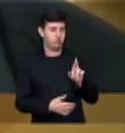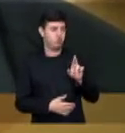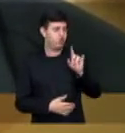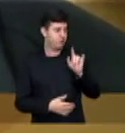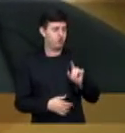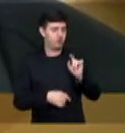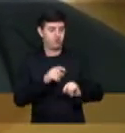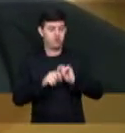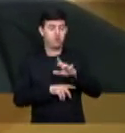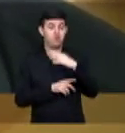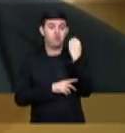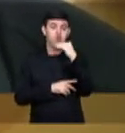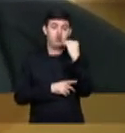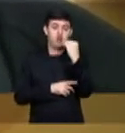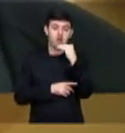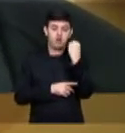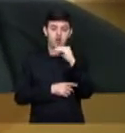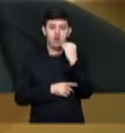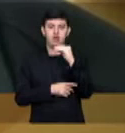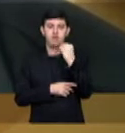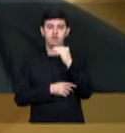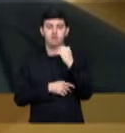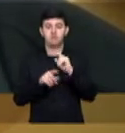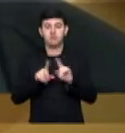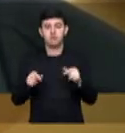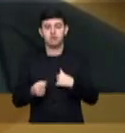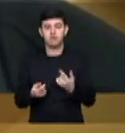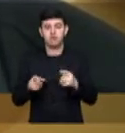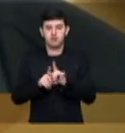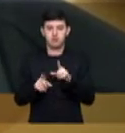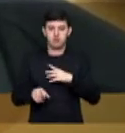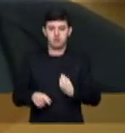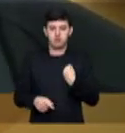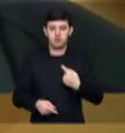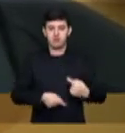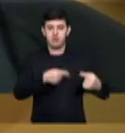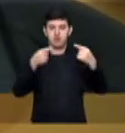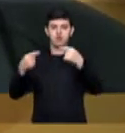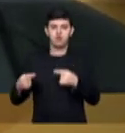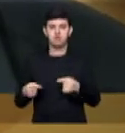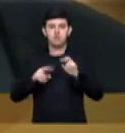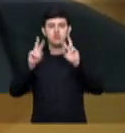e vulnerável, tratamos aqui sim de propaganda e